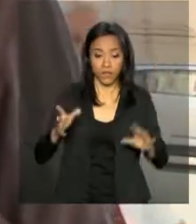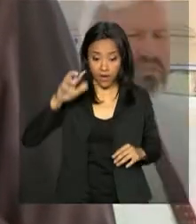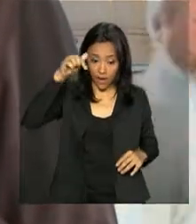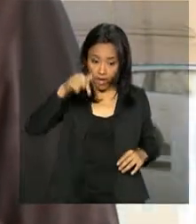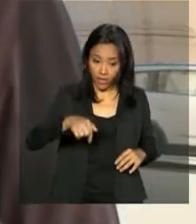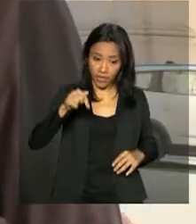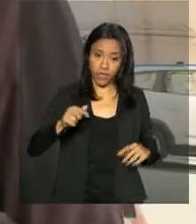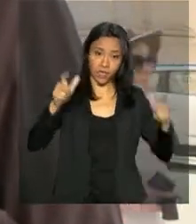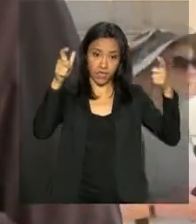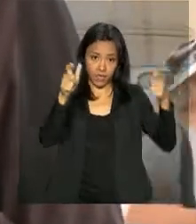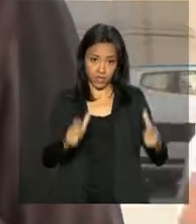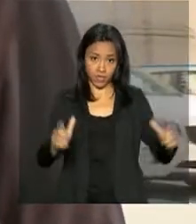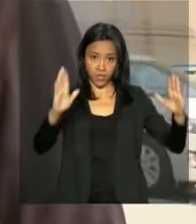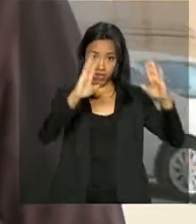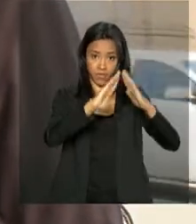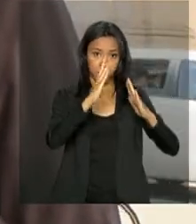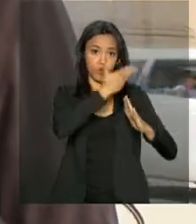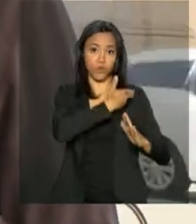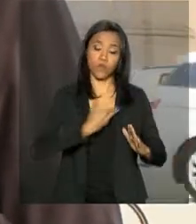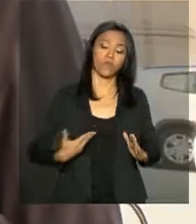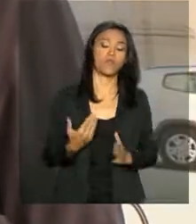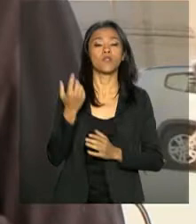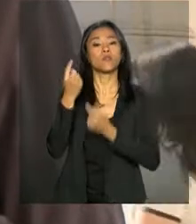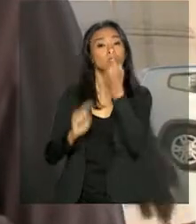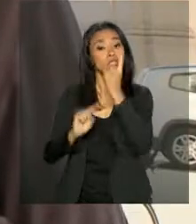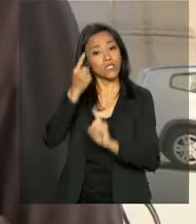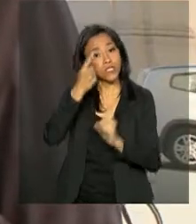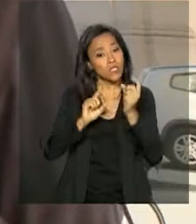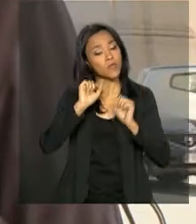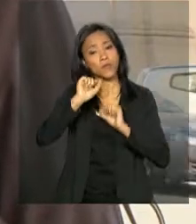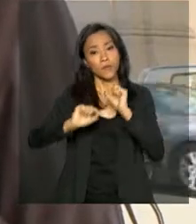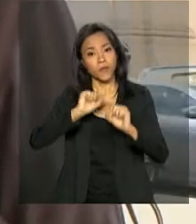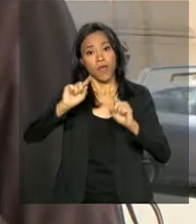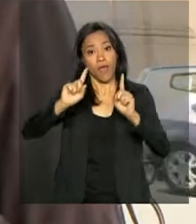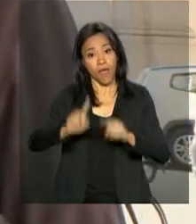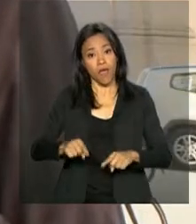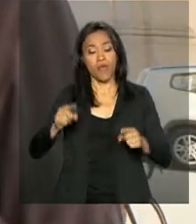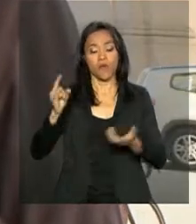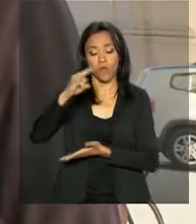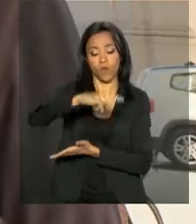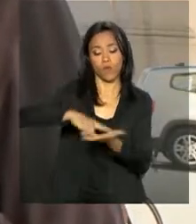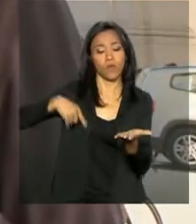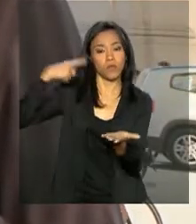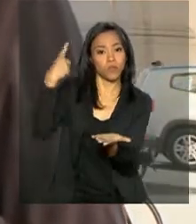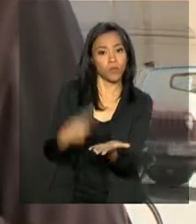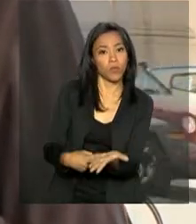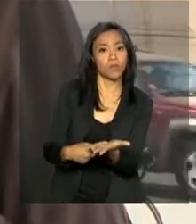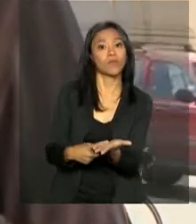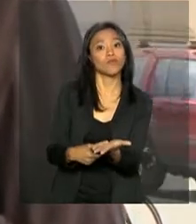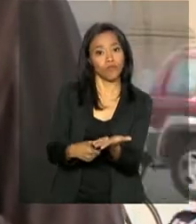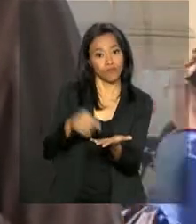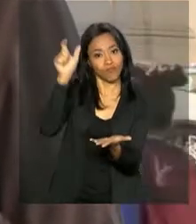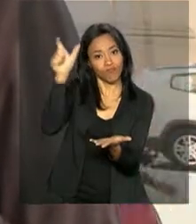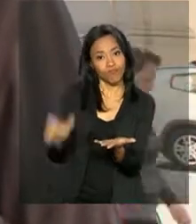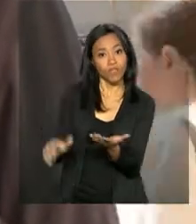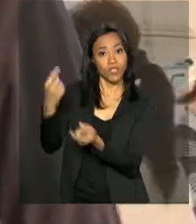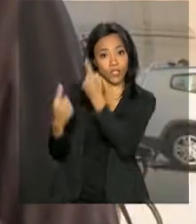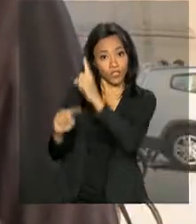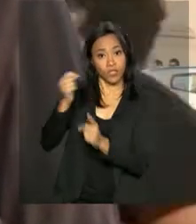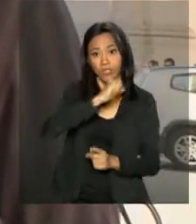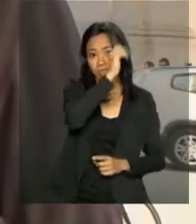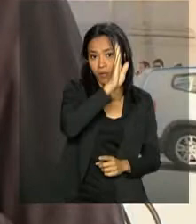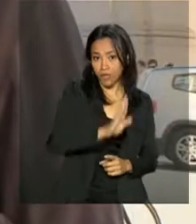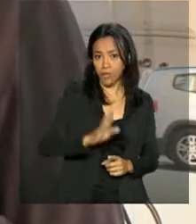palácio la moneda sede do governo chileno é um complemento do tratado com o mercosul e vai reunir áreas como